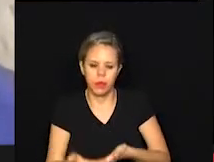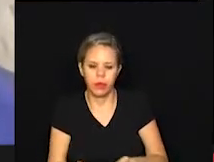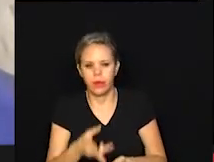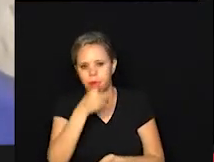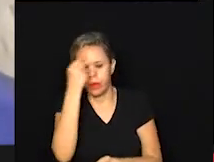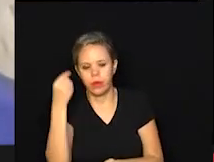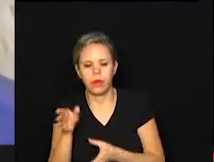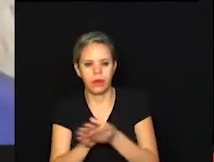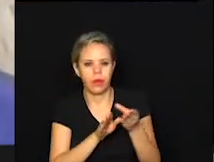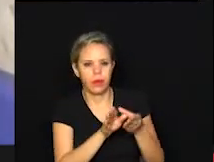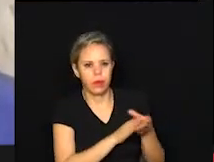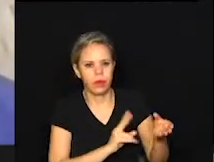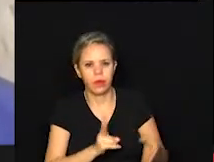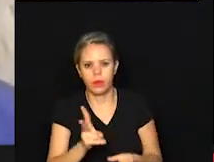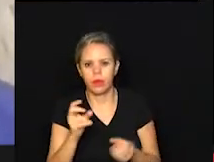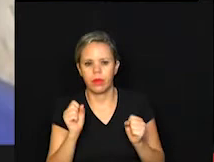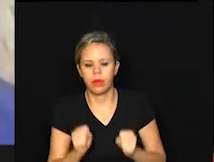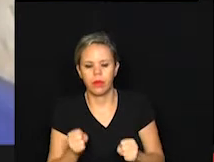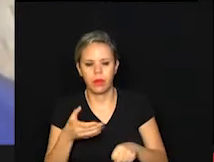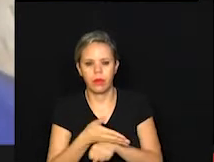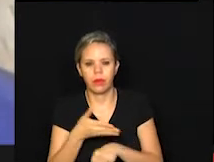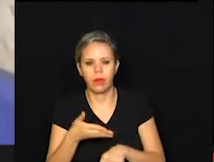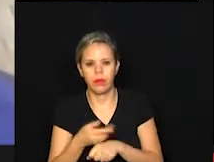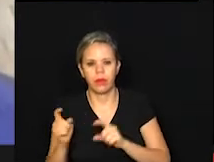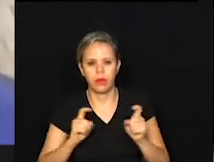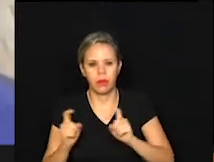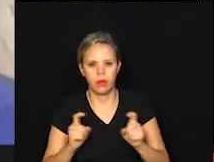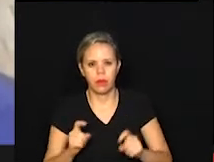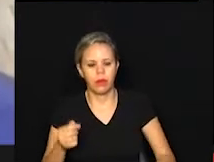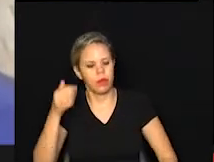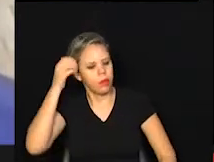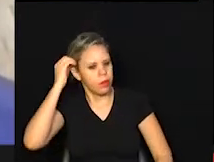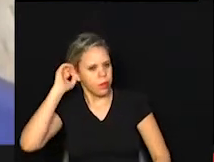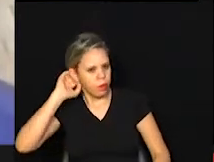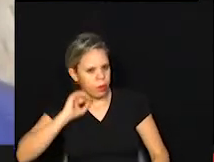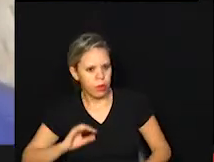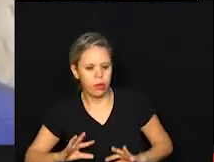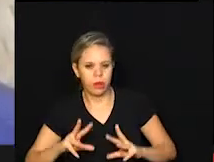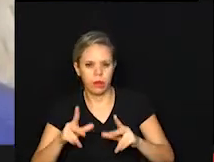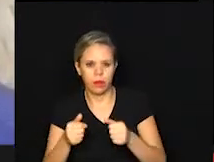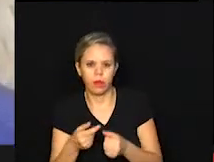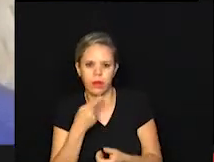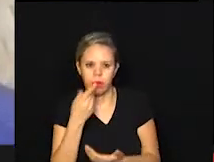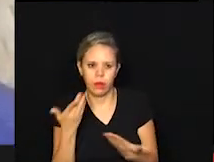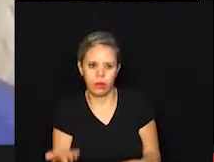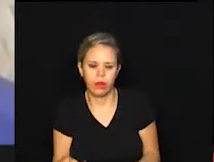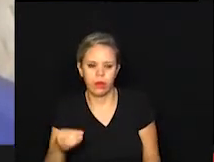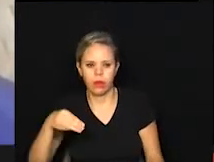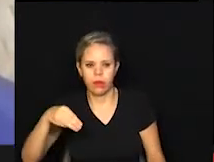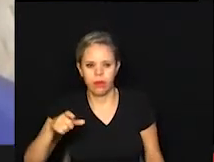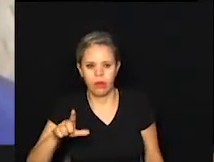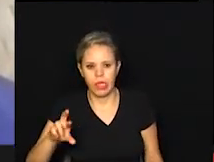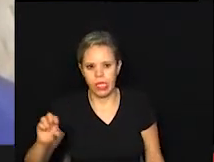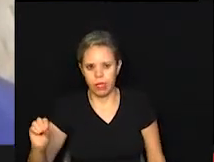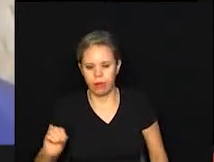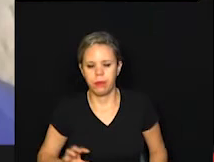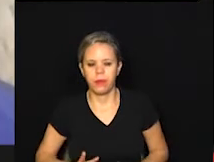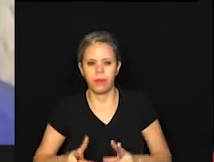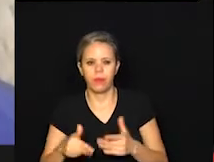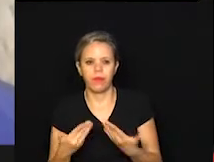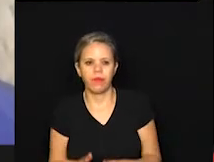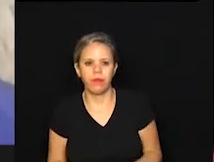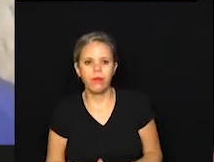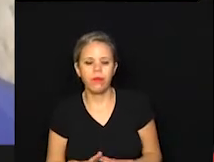os conselheiros sempre puderam participar das reuniões do Conselho. Todas elas, como bem dita aqui pelo Marcelo, todas elas de